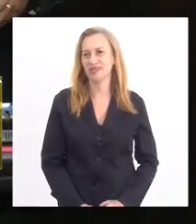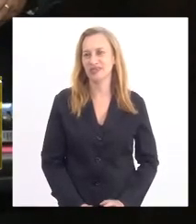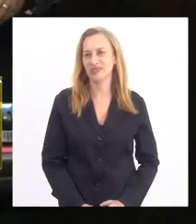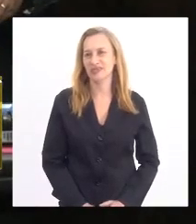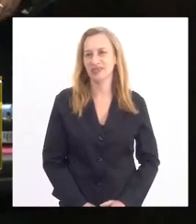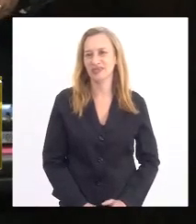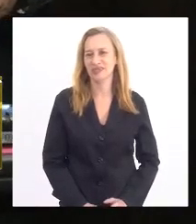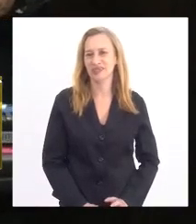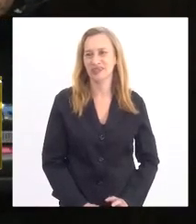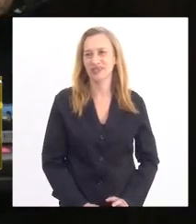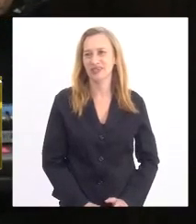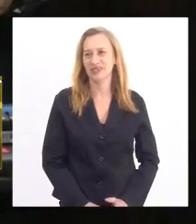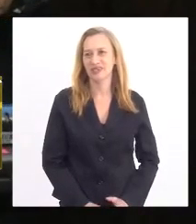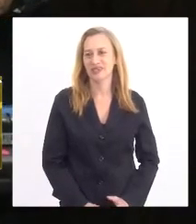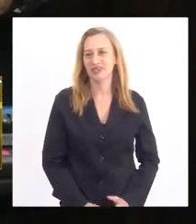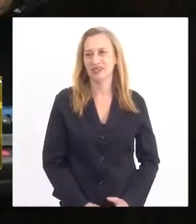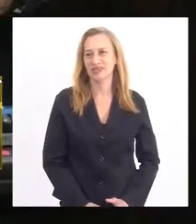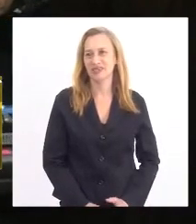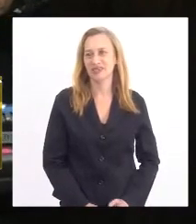G1